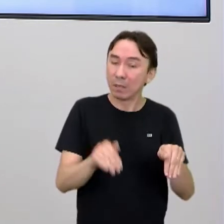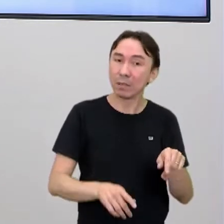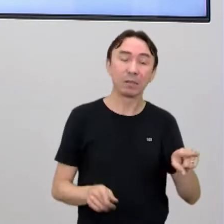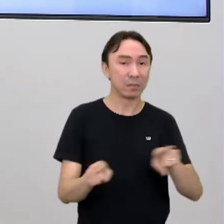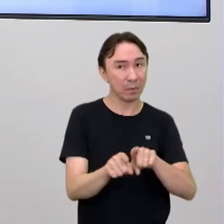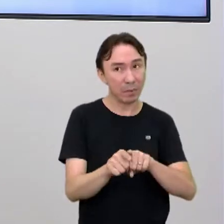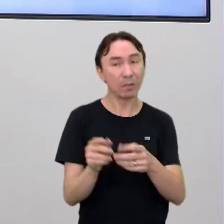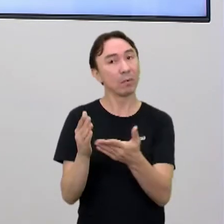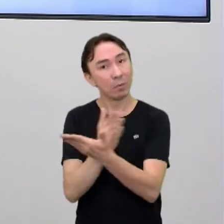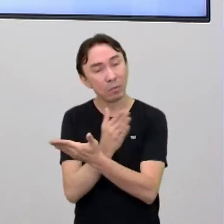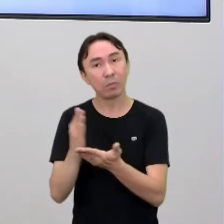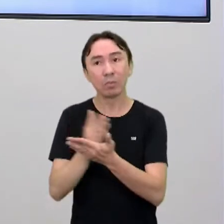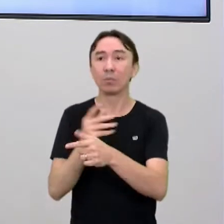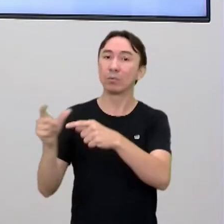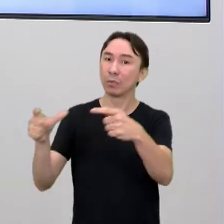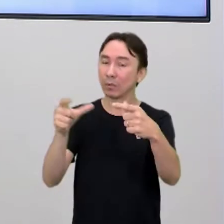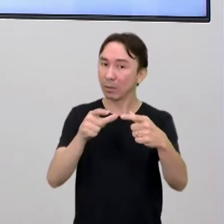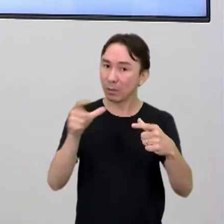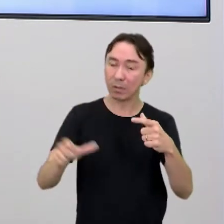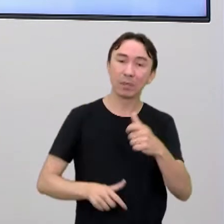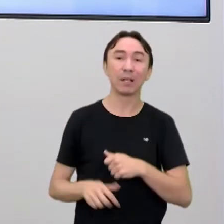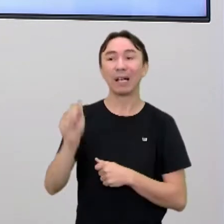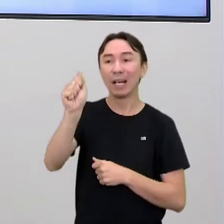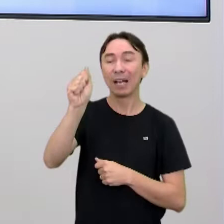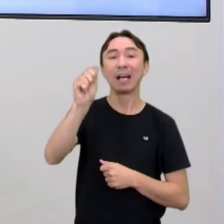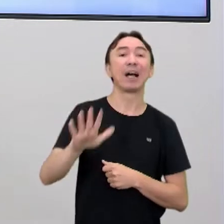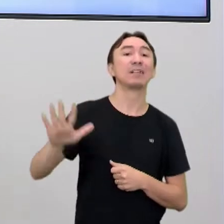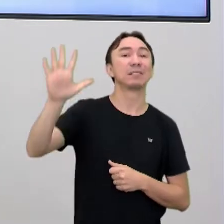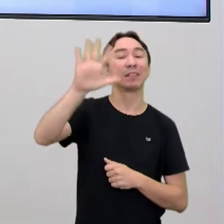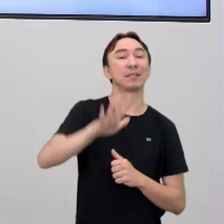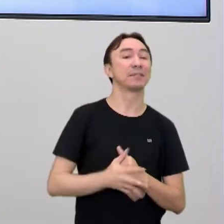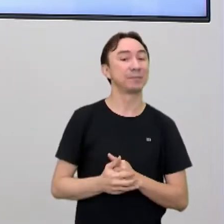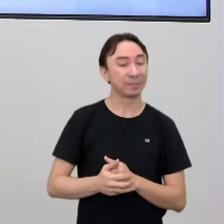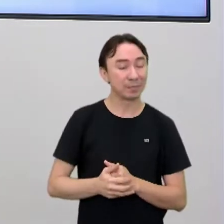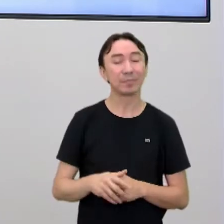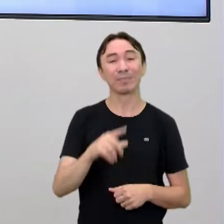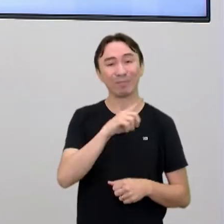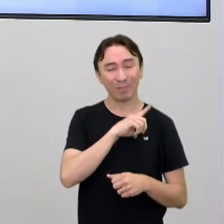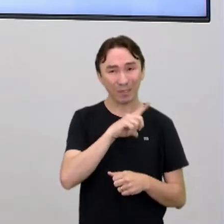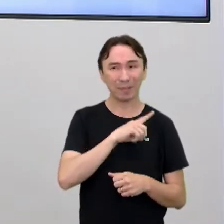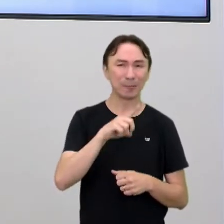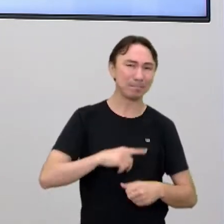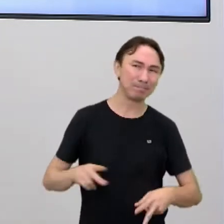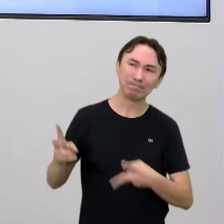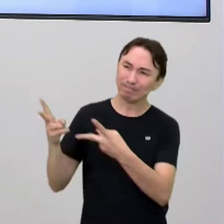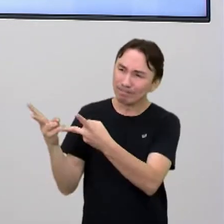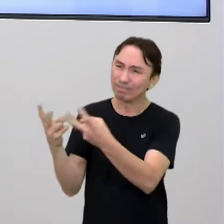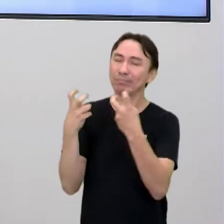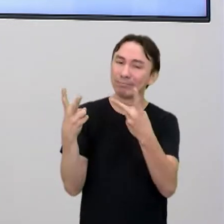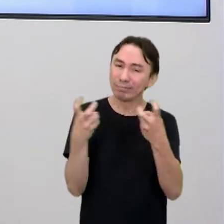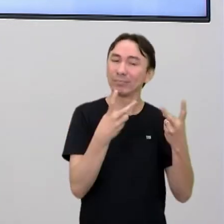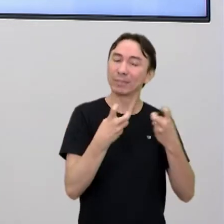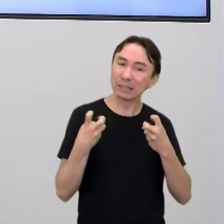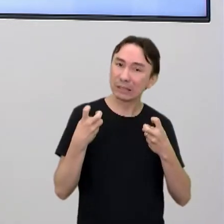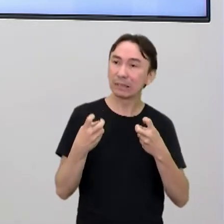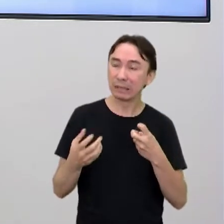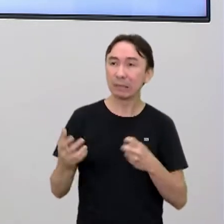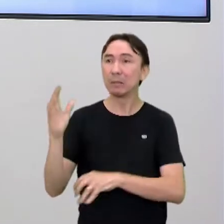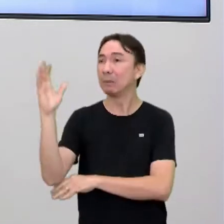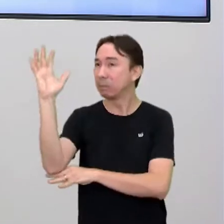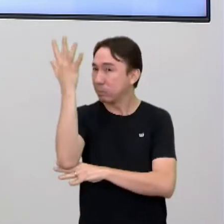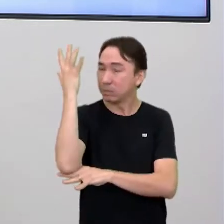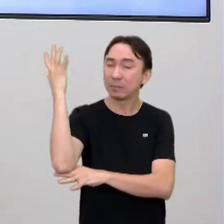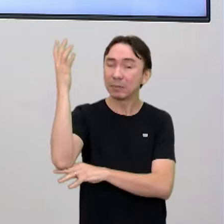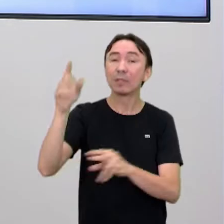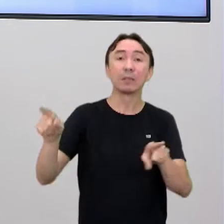processo de exploração, tanto de recursos naturais quanto de gentes,